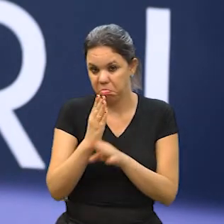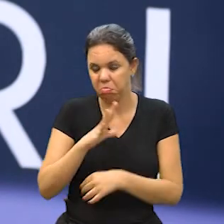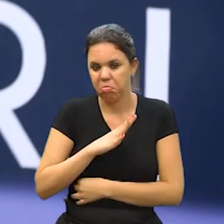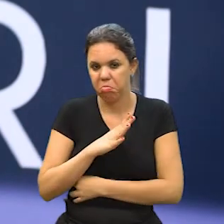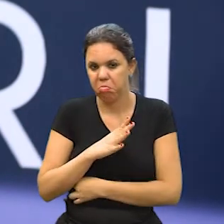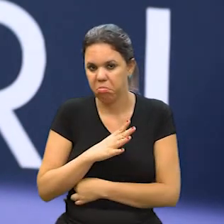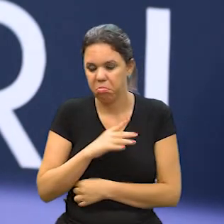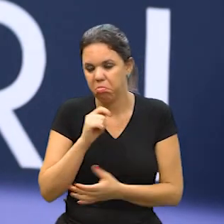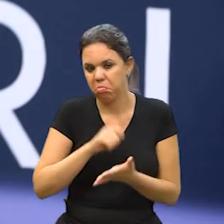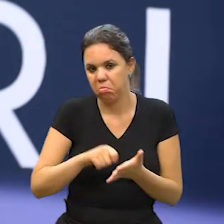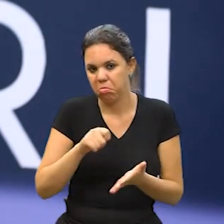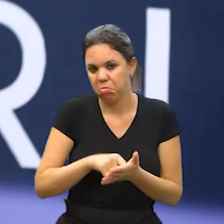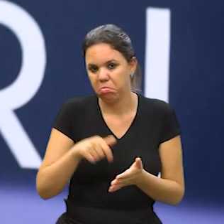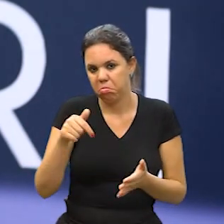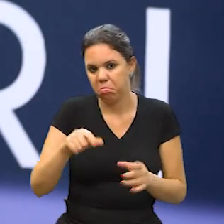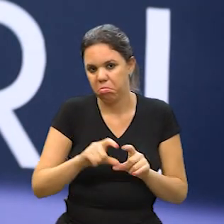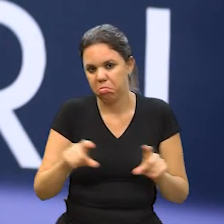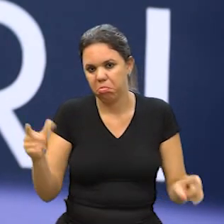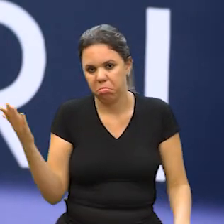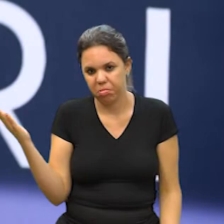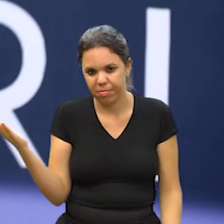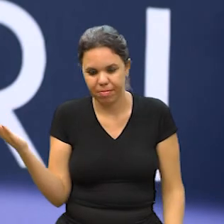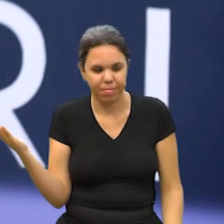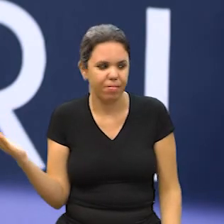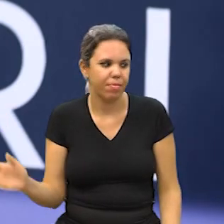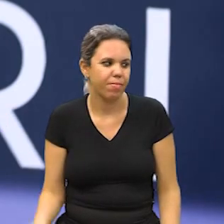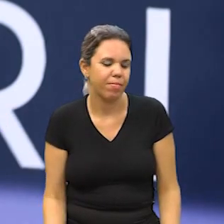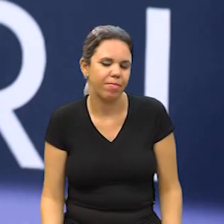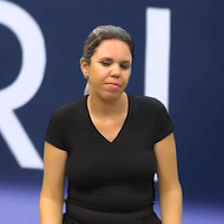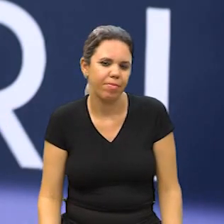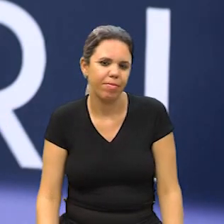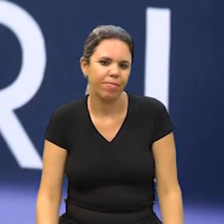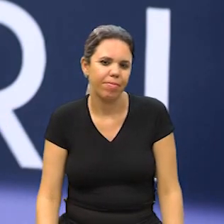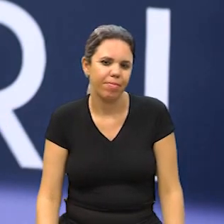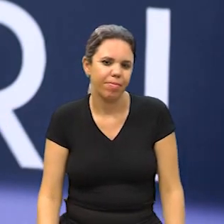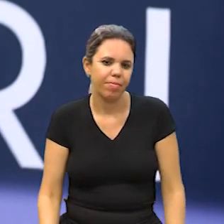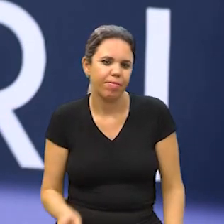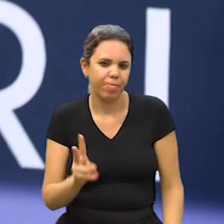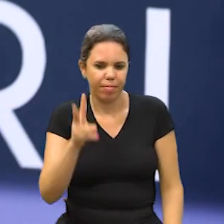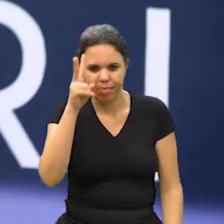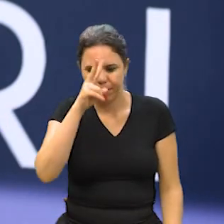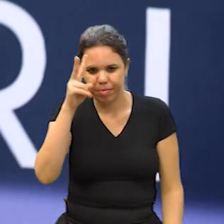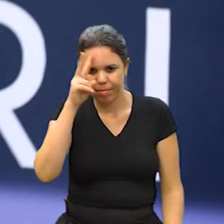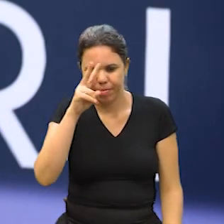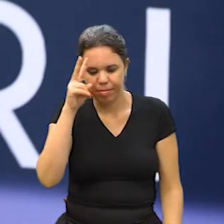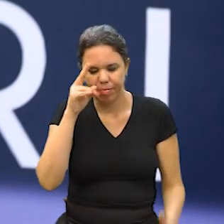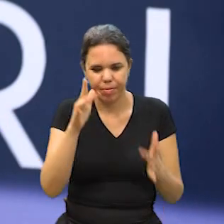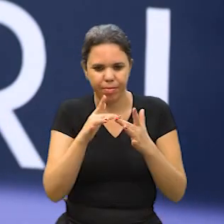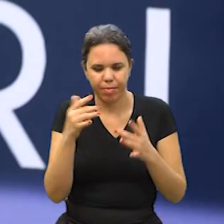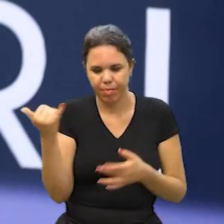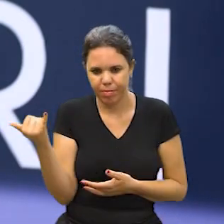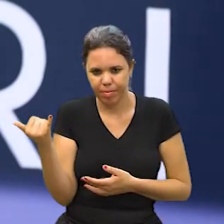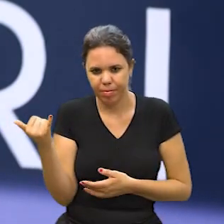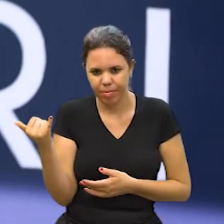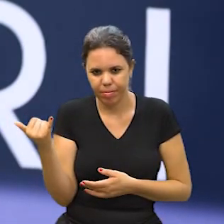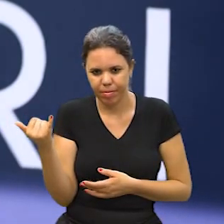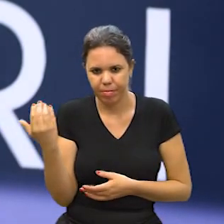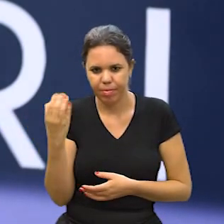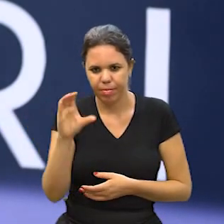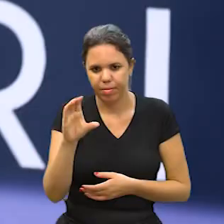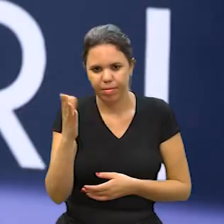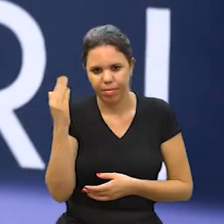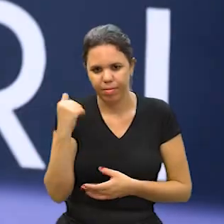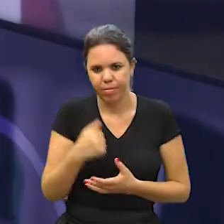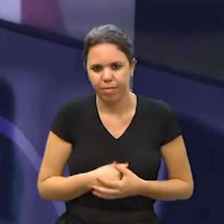cidade? Escreve para a gente, está aqui nosso WhatsApp e nossas redes sociais, para você sempre lembrar de entrar em contato com a gente, compartilhando o que